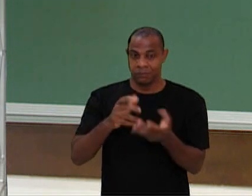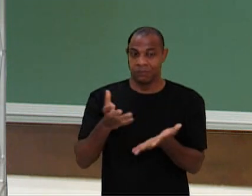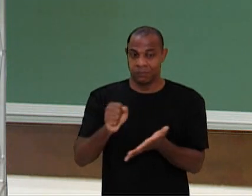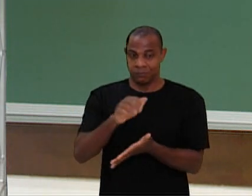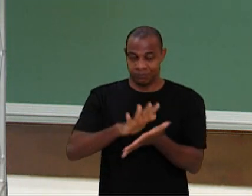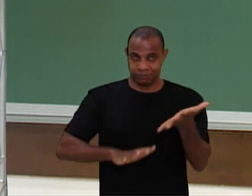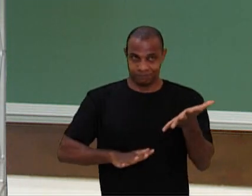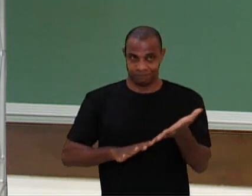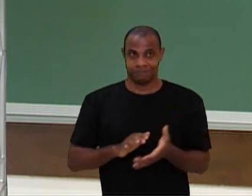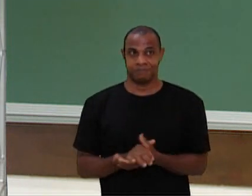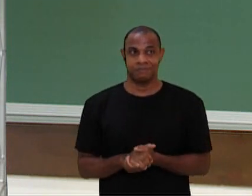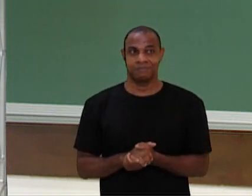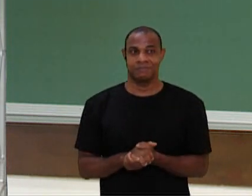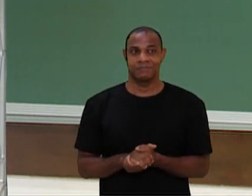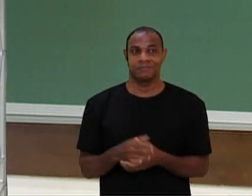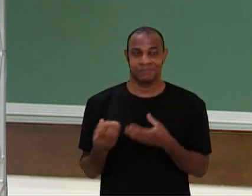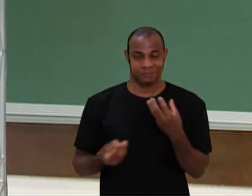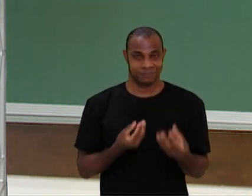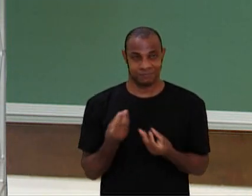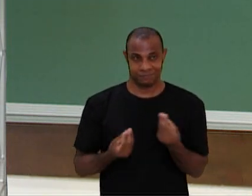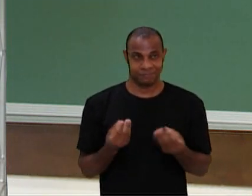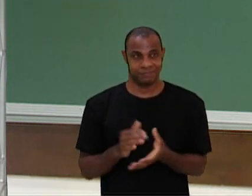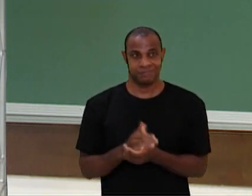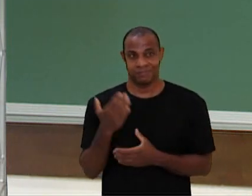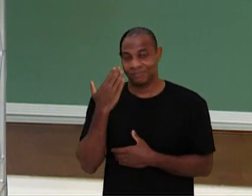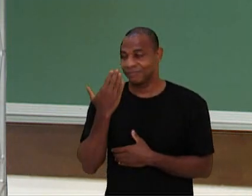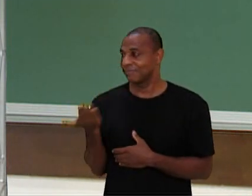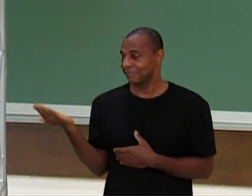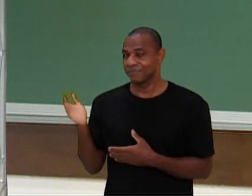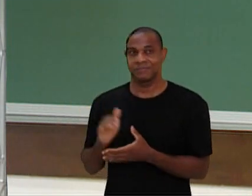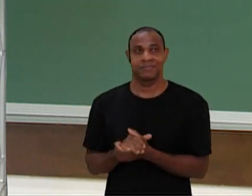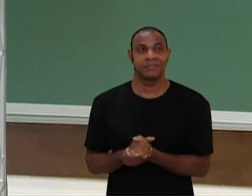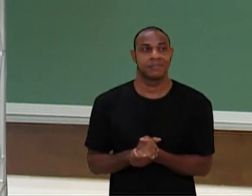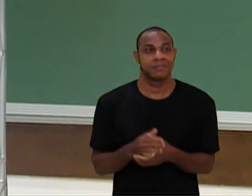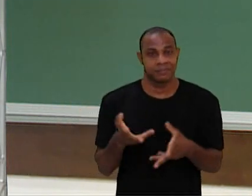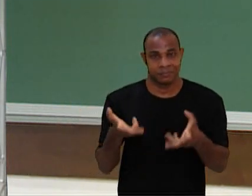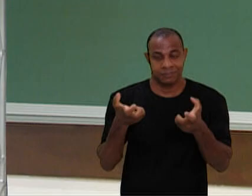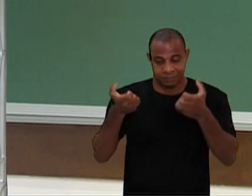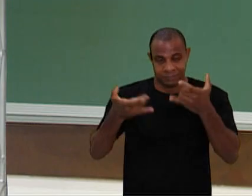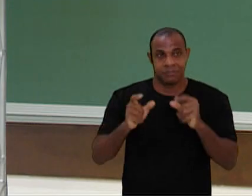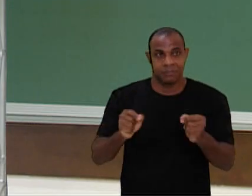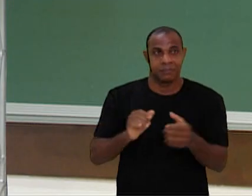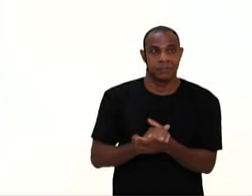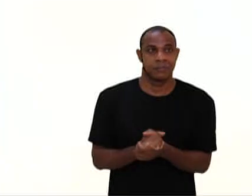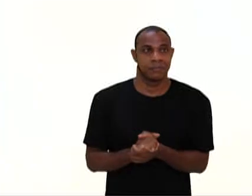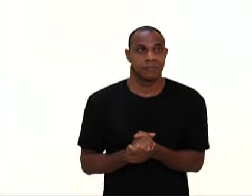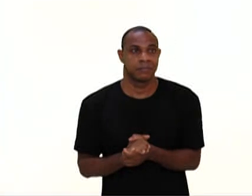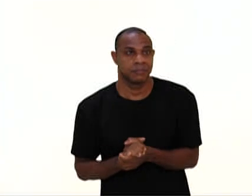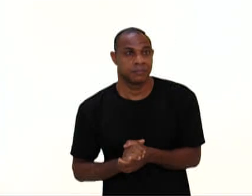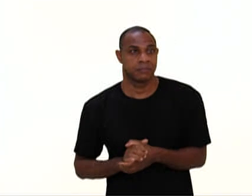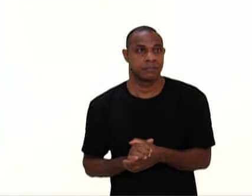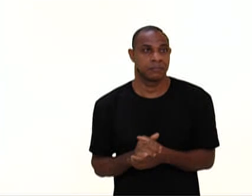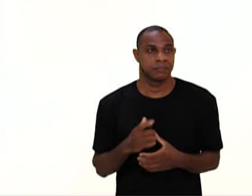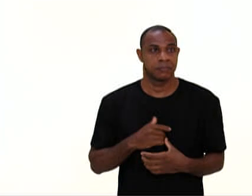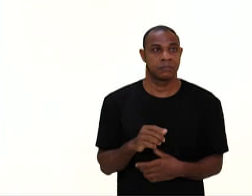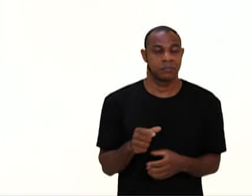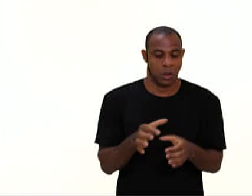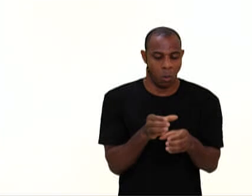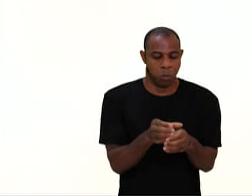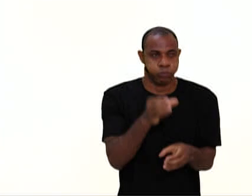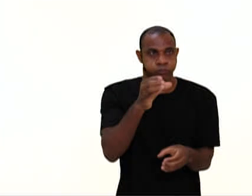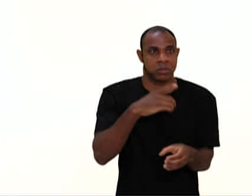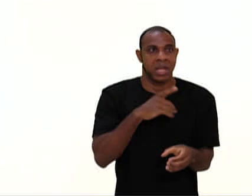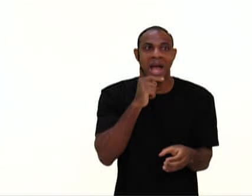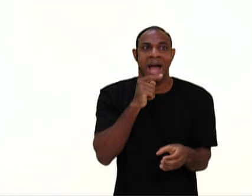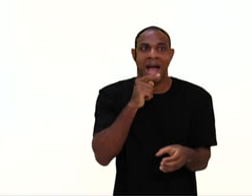essa questão, agora um exercício numérico, certo? Sobre essa pressão de hidrostática. Ele fala o seguinte, em um tubo em forma de U contém água. A altura